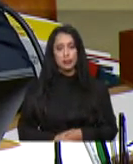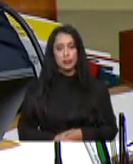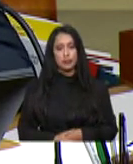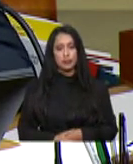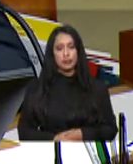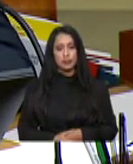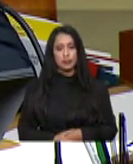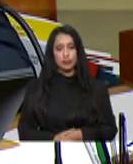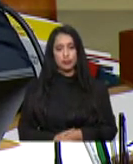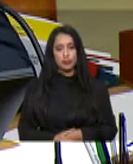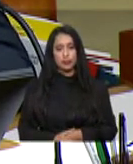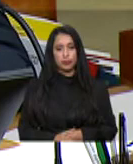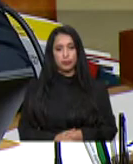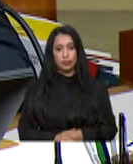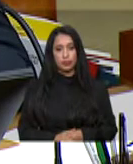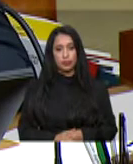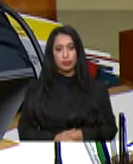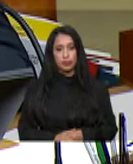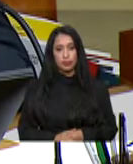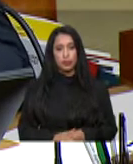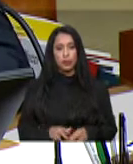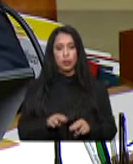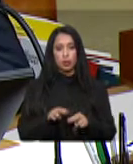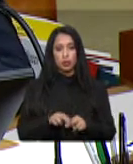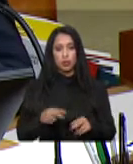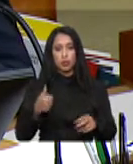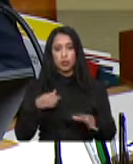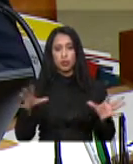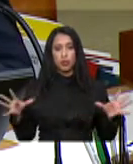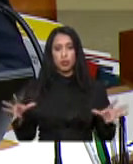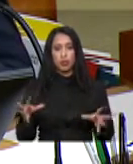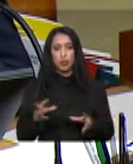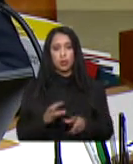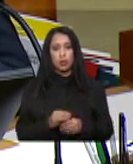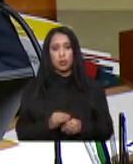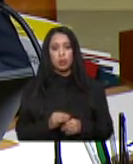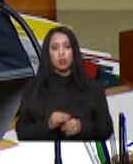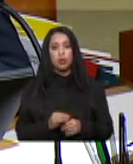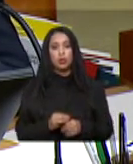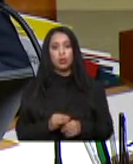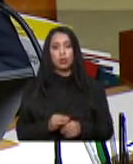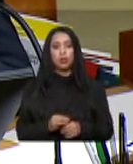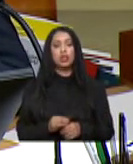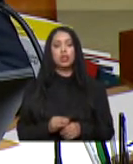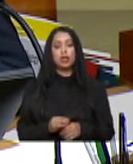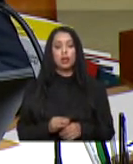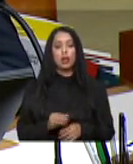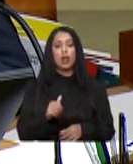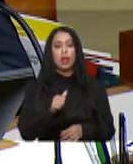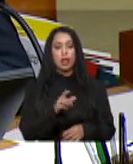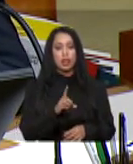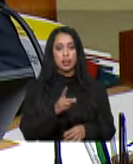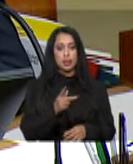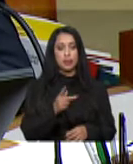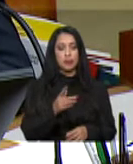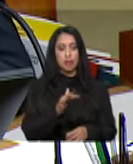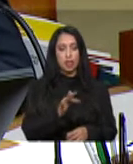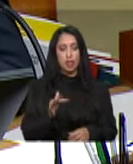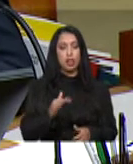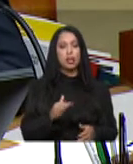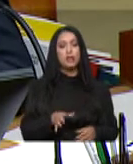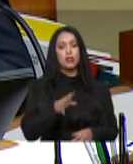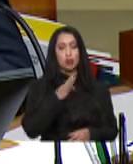Por isso, eu concluo dizendo que conheço da presente ADPF e, no